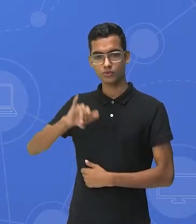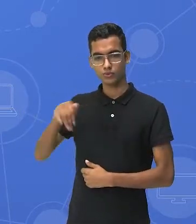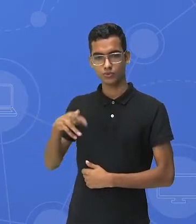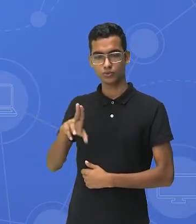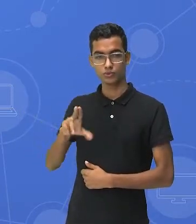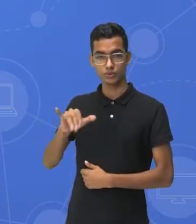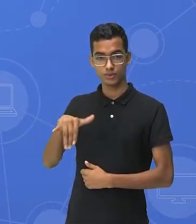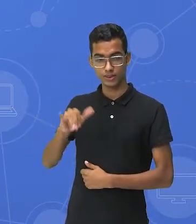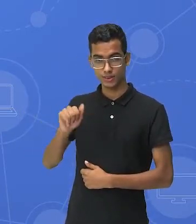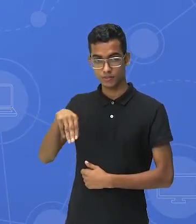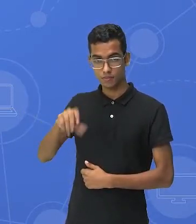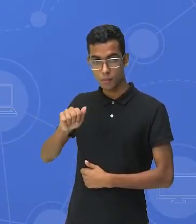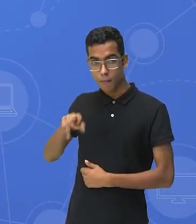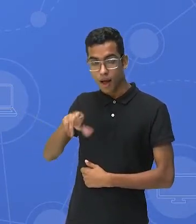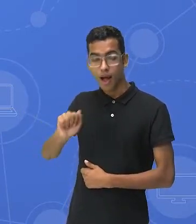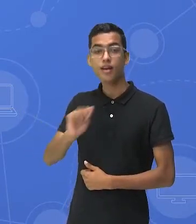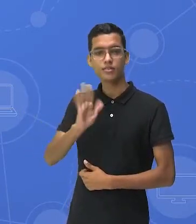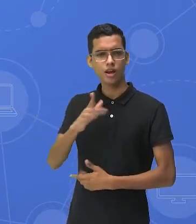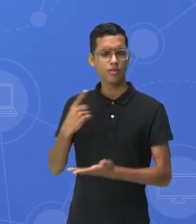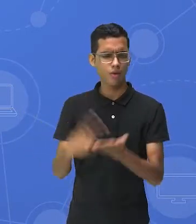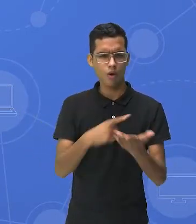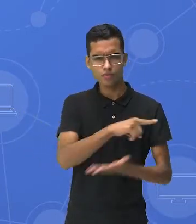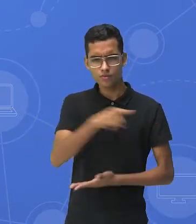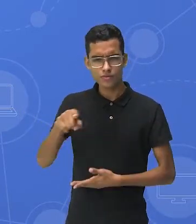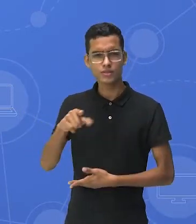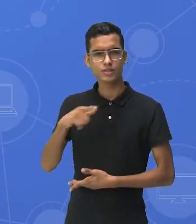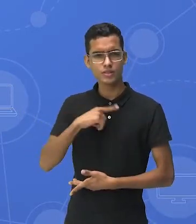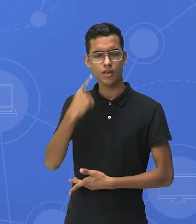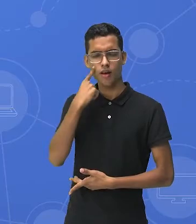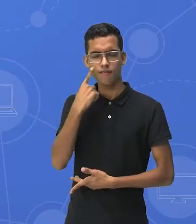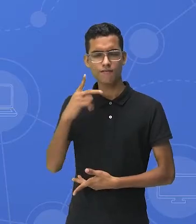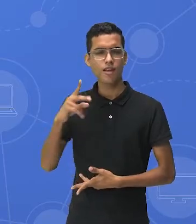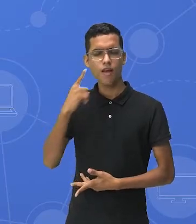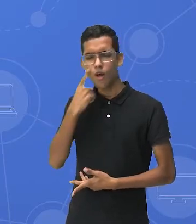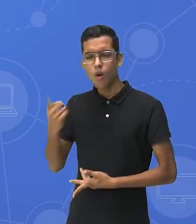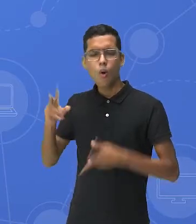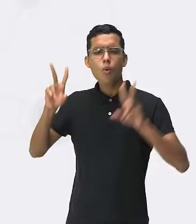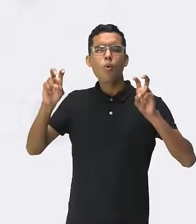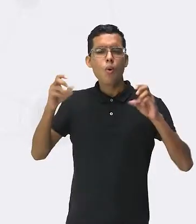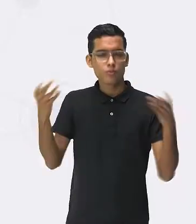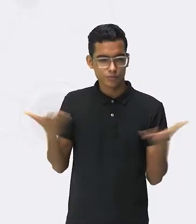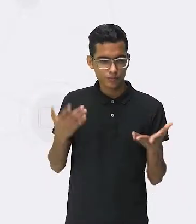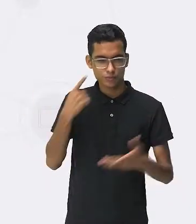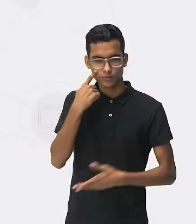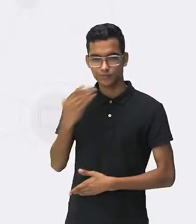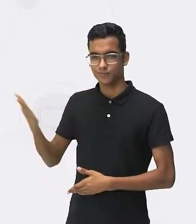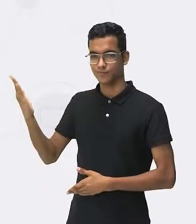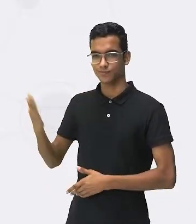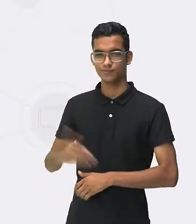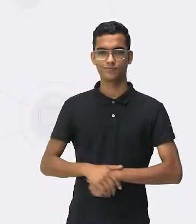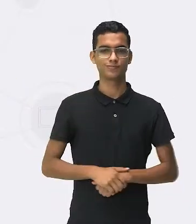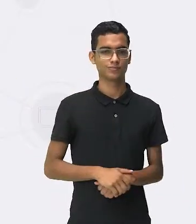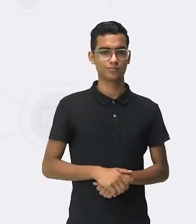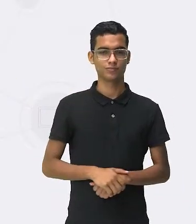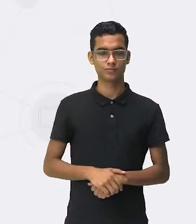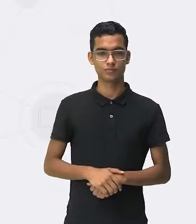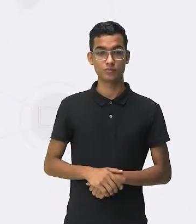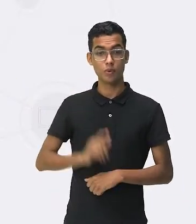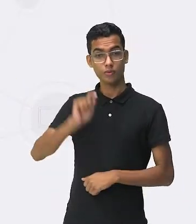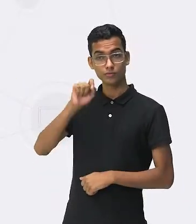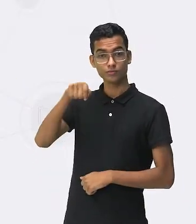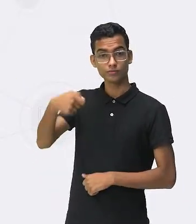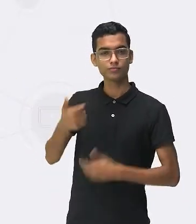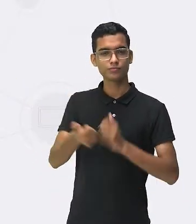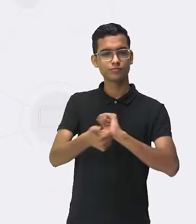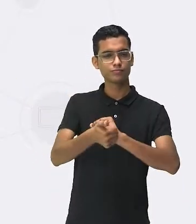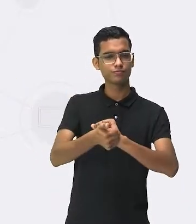já convido todos vocês a verificar o nosso conteúdo de hoje. Vamos lá? Muito bem! Então, hoje é a